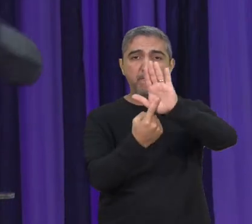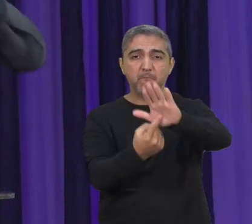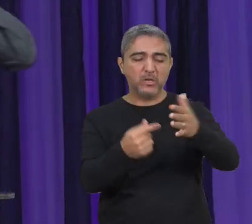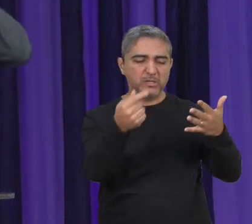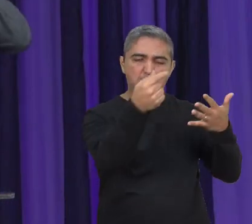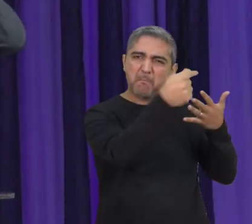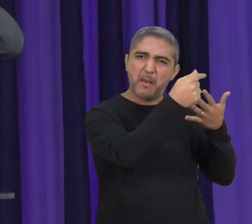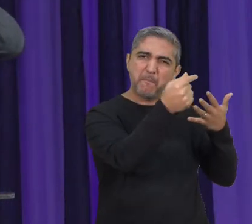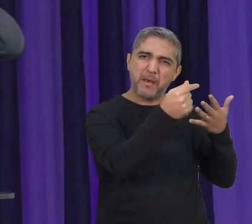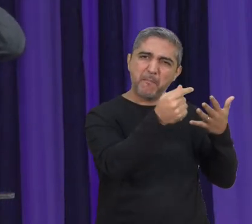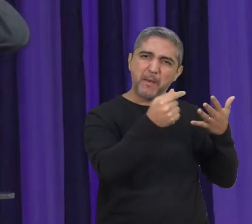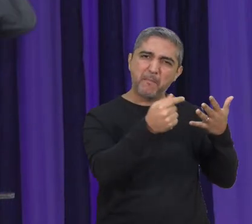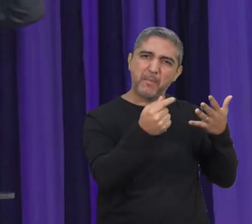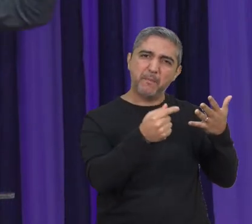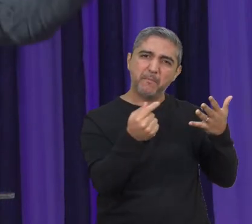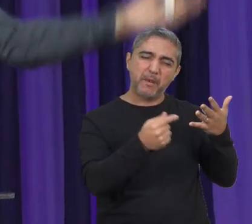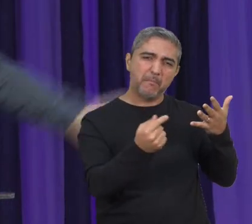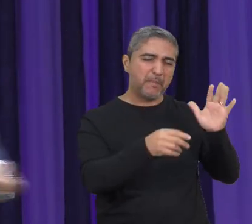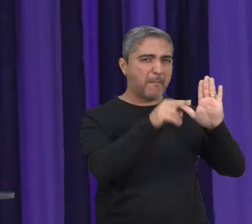que